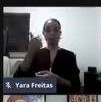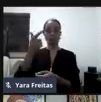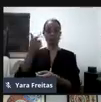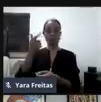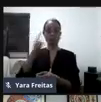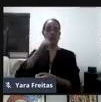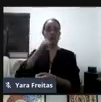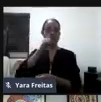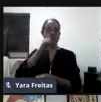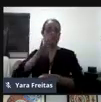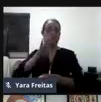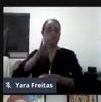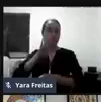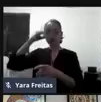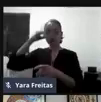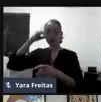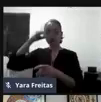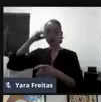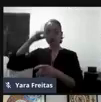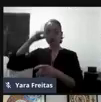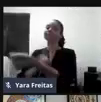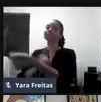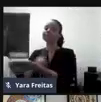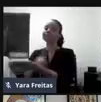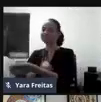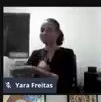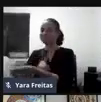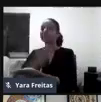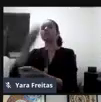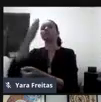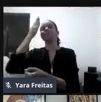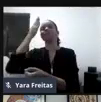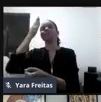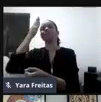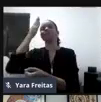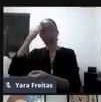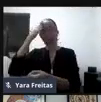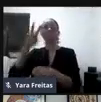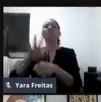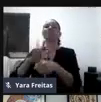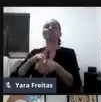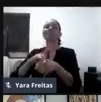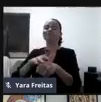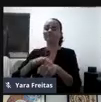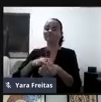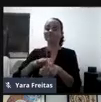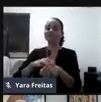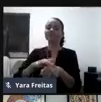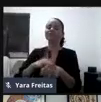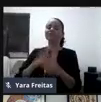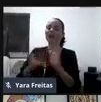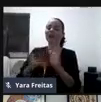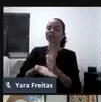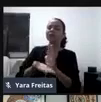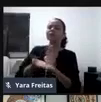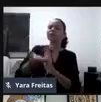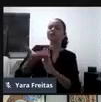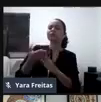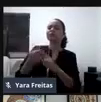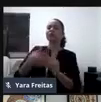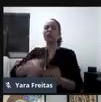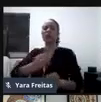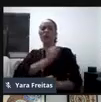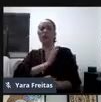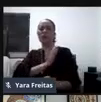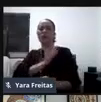fator de risco é o diabetes. O diabetes, a gente sabe que é uma doença que aumenta o risco